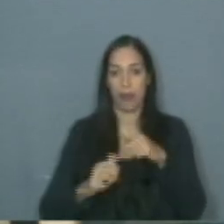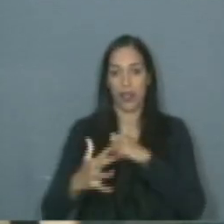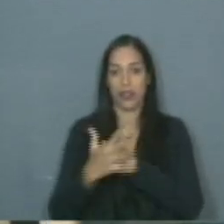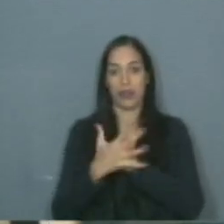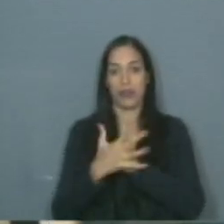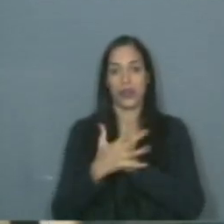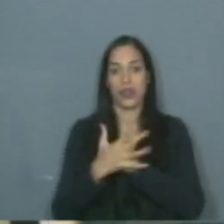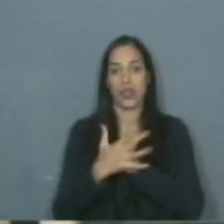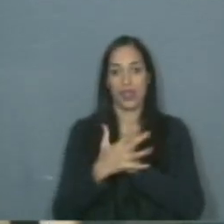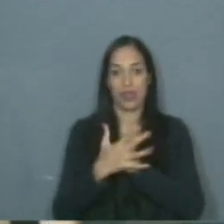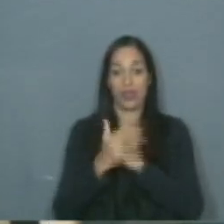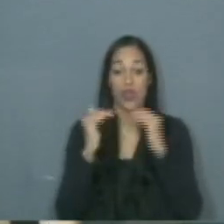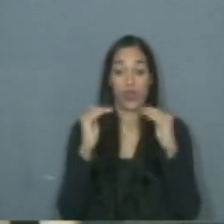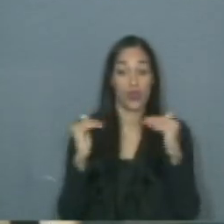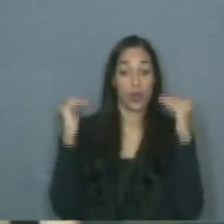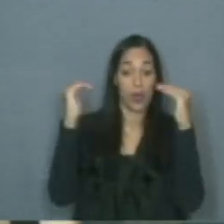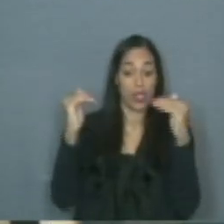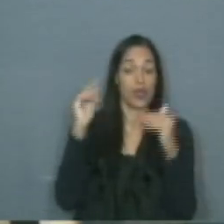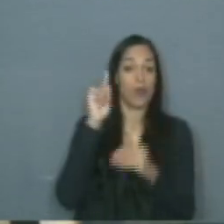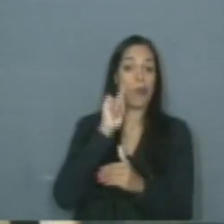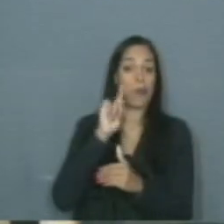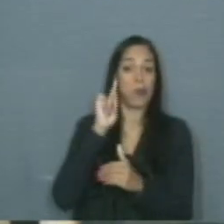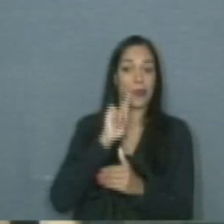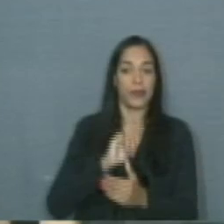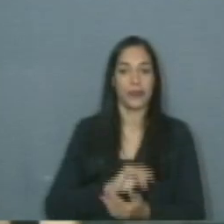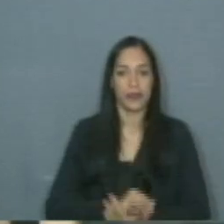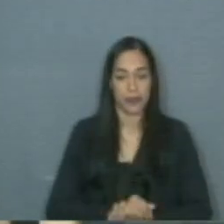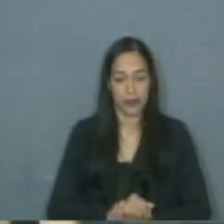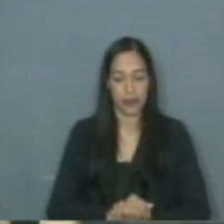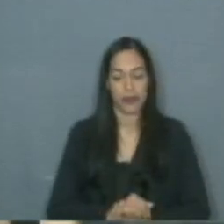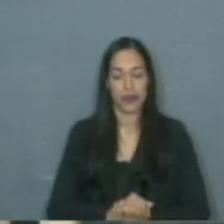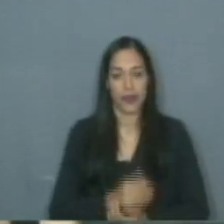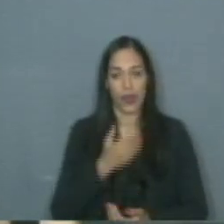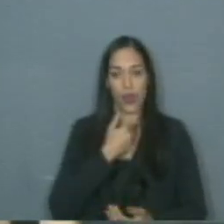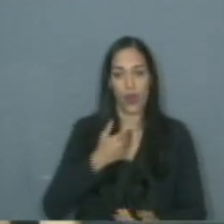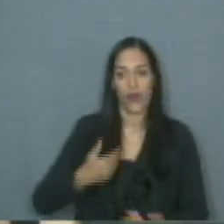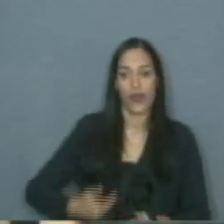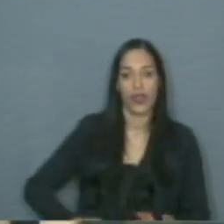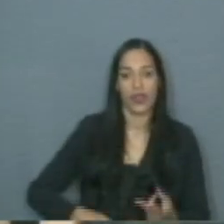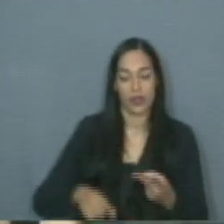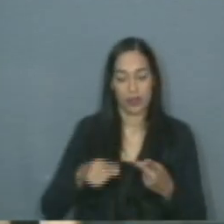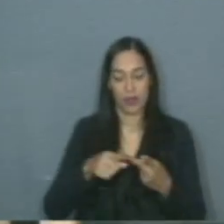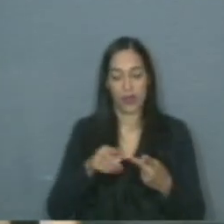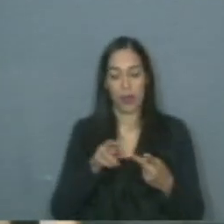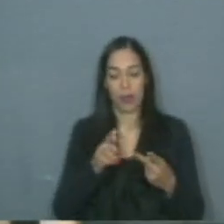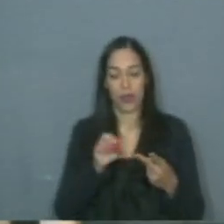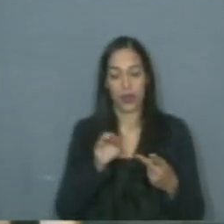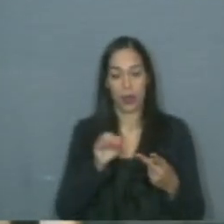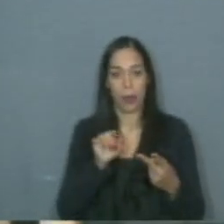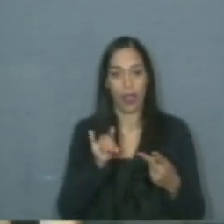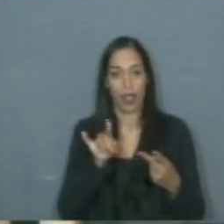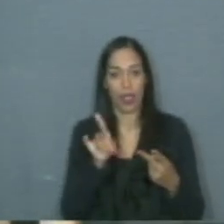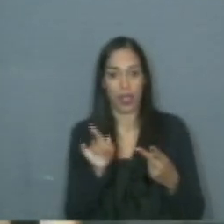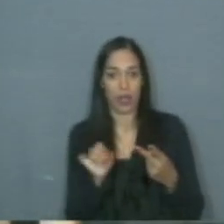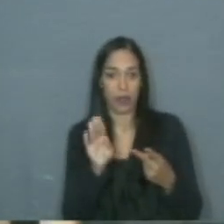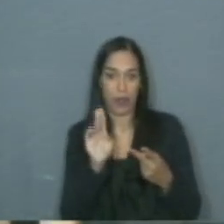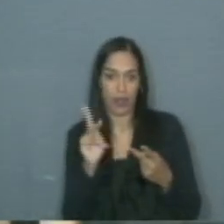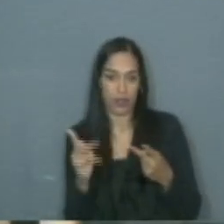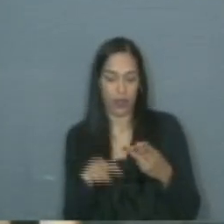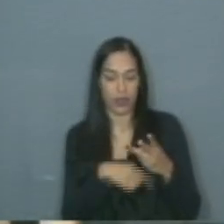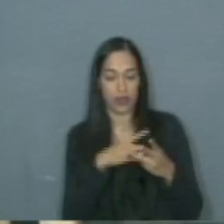próprio Estados Unidos. Um governo que passou por Brumadinho, um governo que passou por